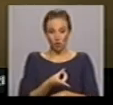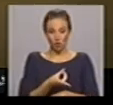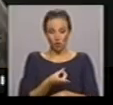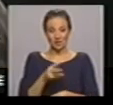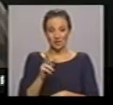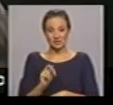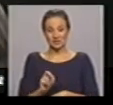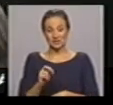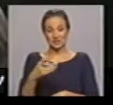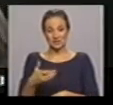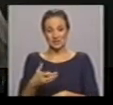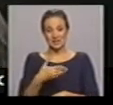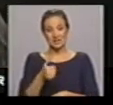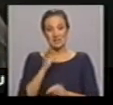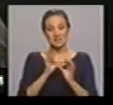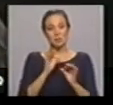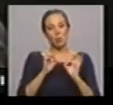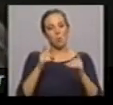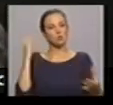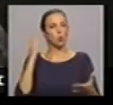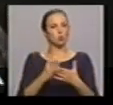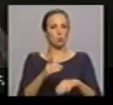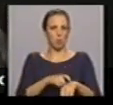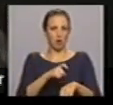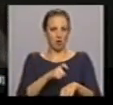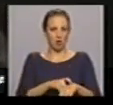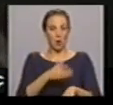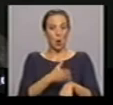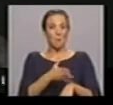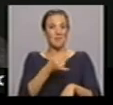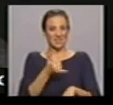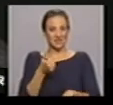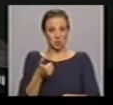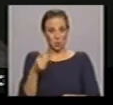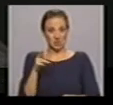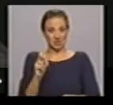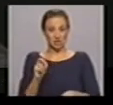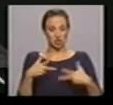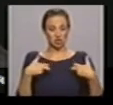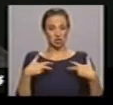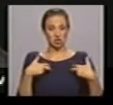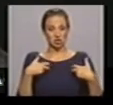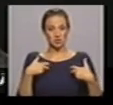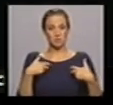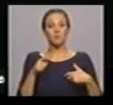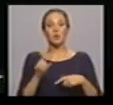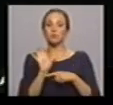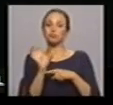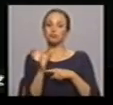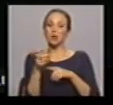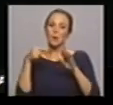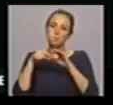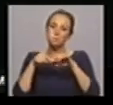15 de setembro começa o mergulho final e depois, ao 12h53 de sexta-feira, a Cassini entra precisamente na atmosfera de